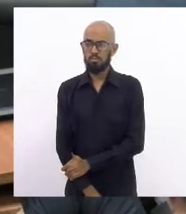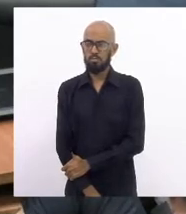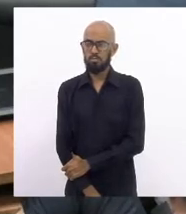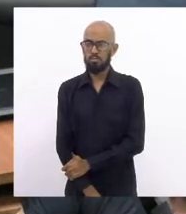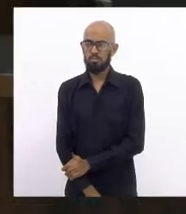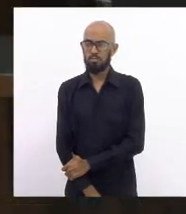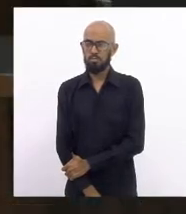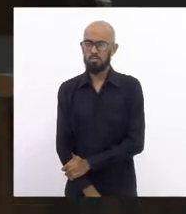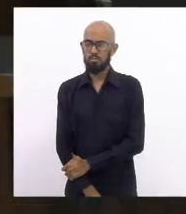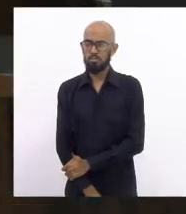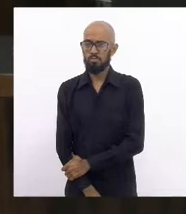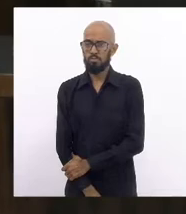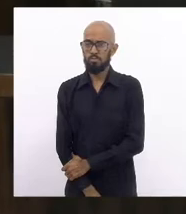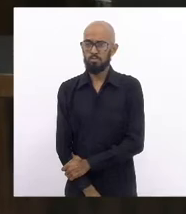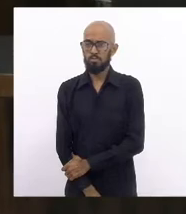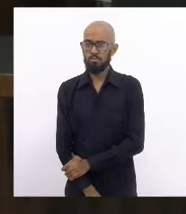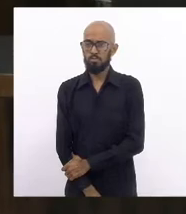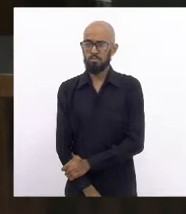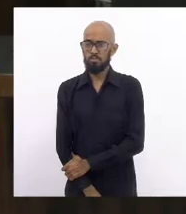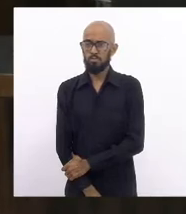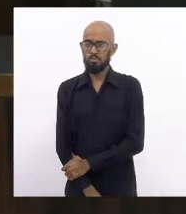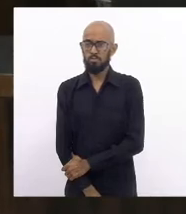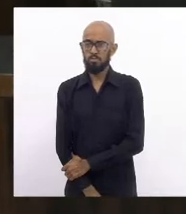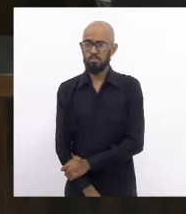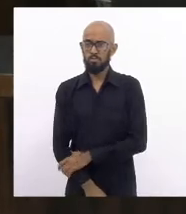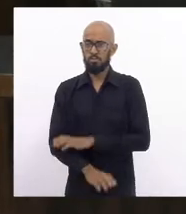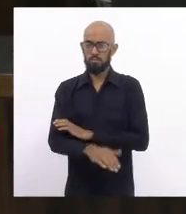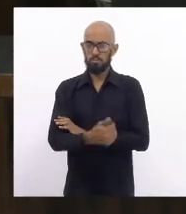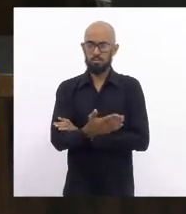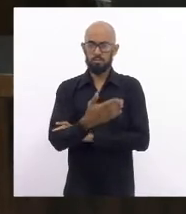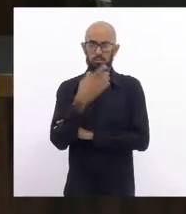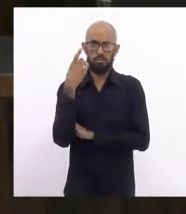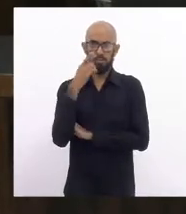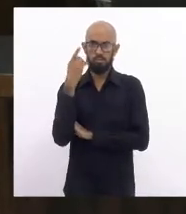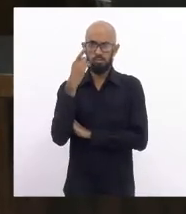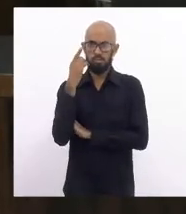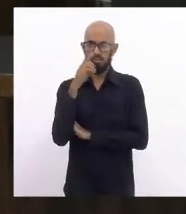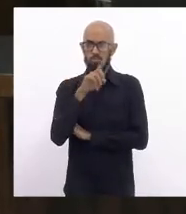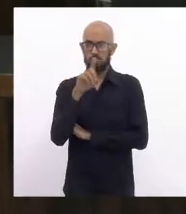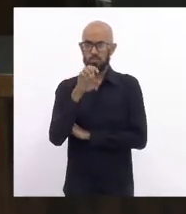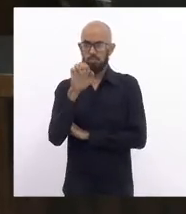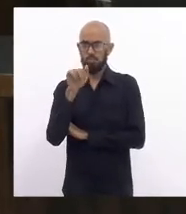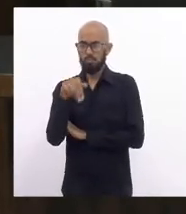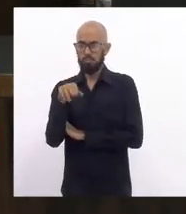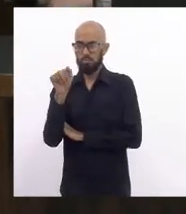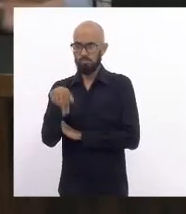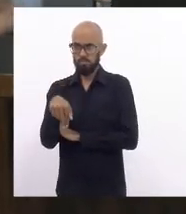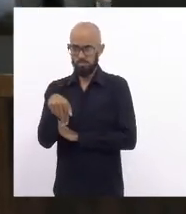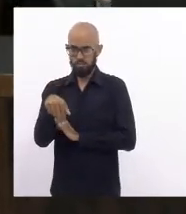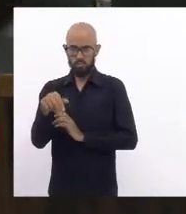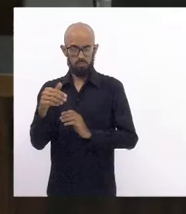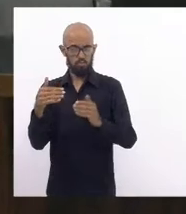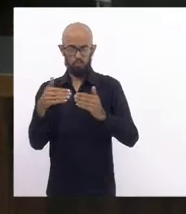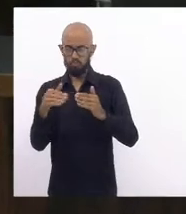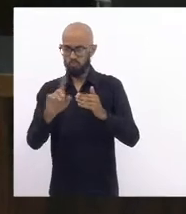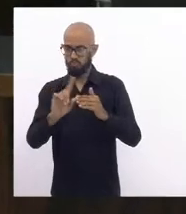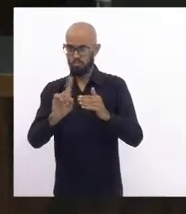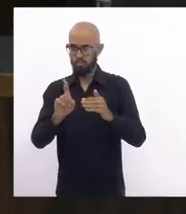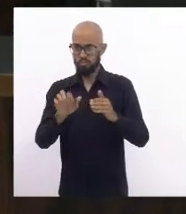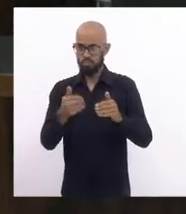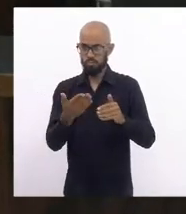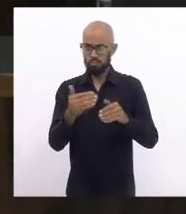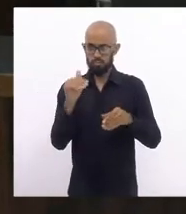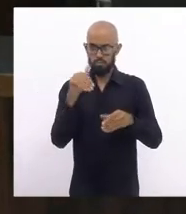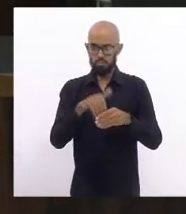Então, a deputada Zeidan não concordando, nós vamos votar o projeto, porque o nosso regimento,